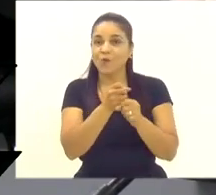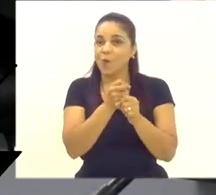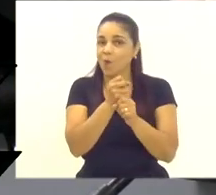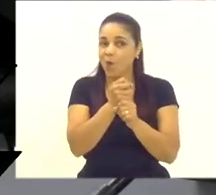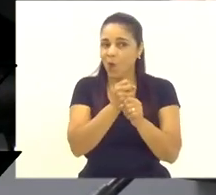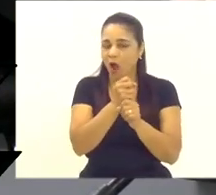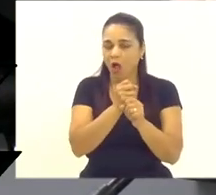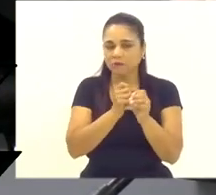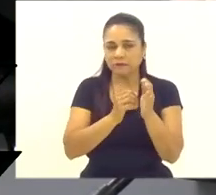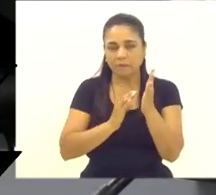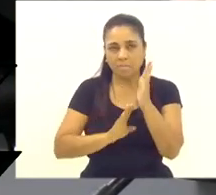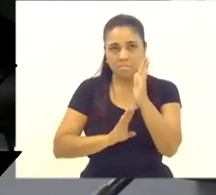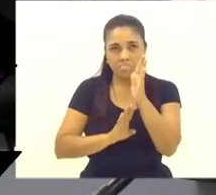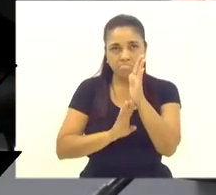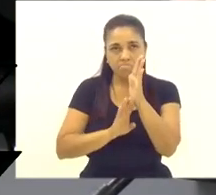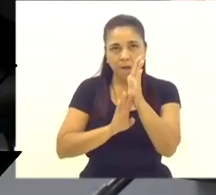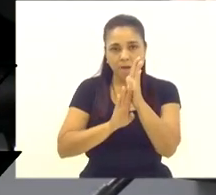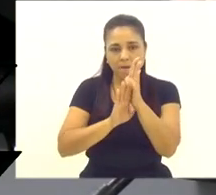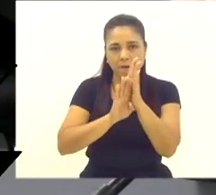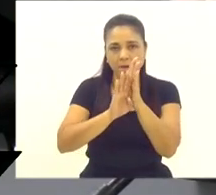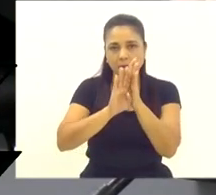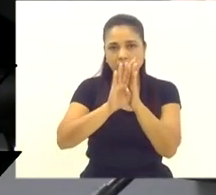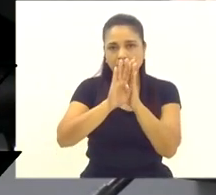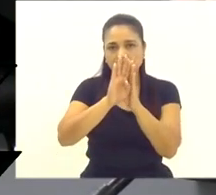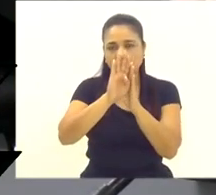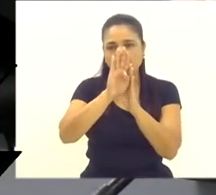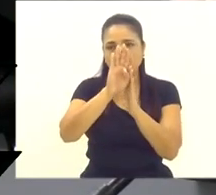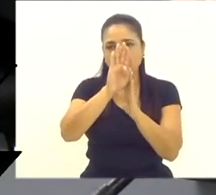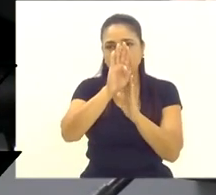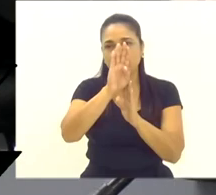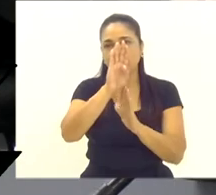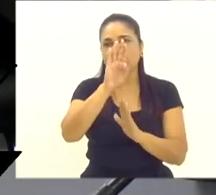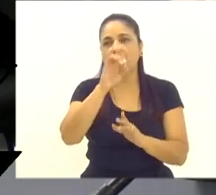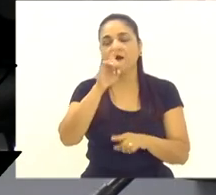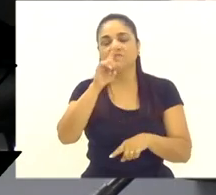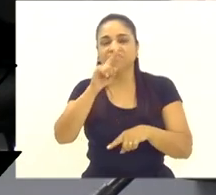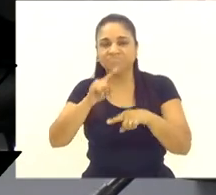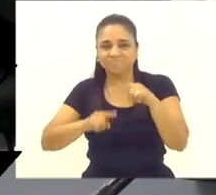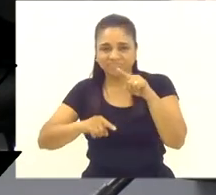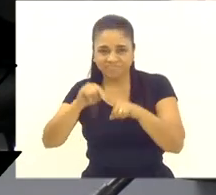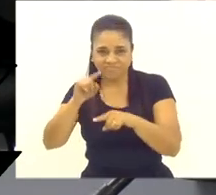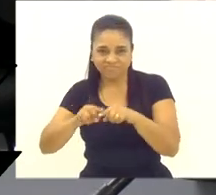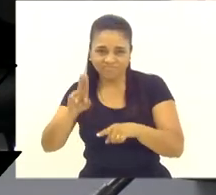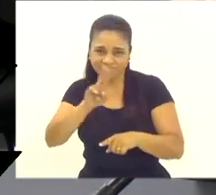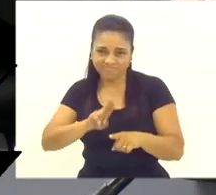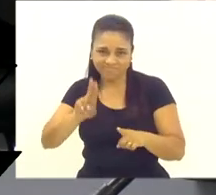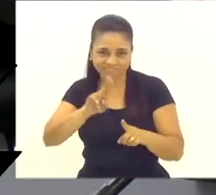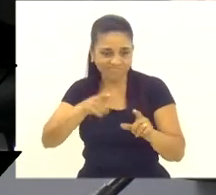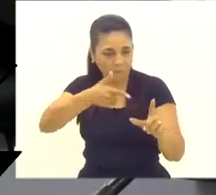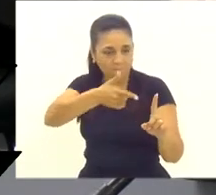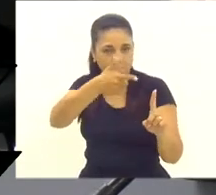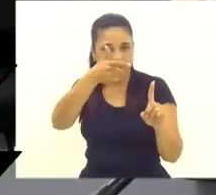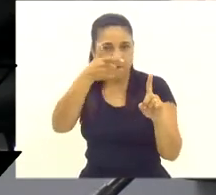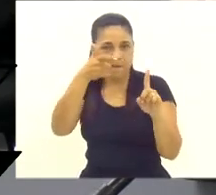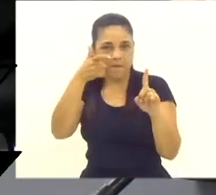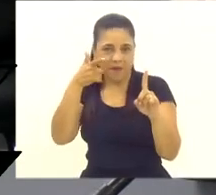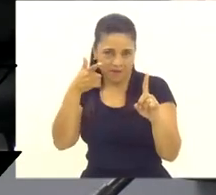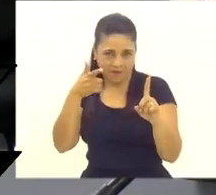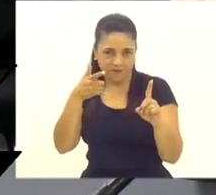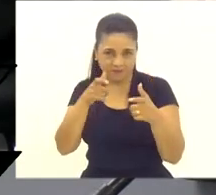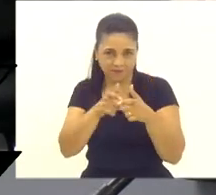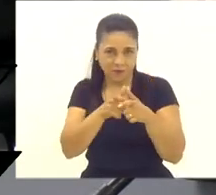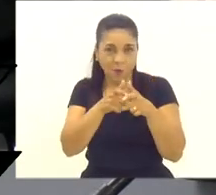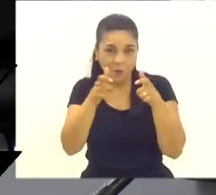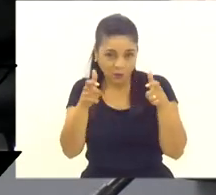teve um salto é da utilização por exemplo de ferramentas de disparo em massa né não